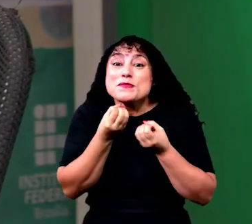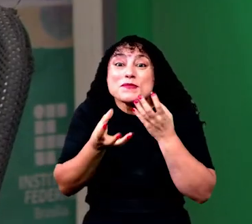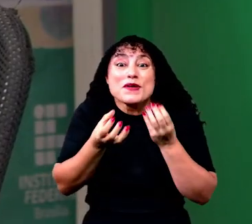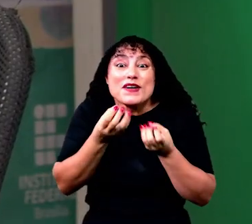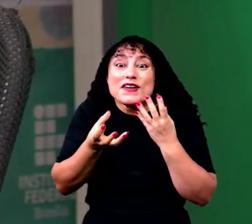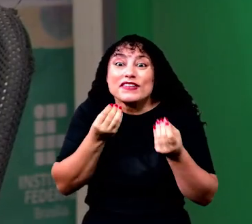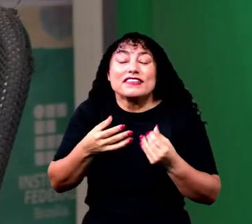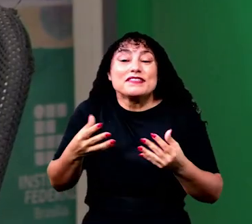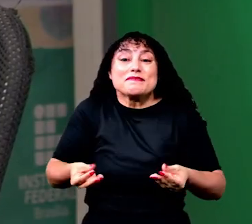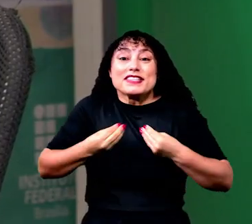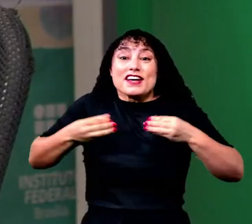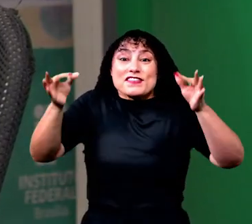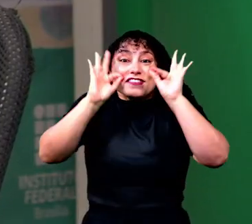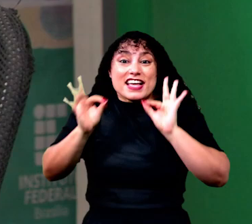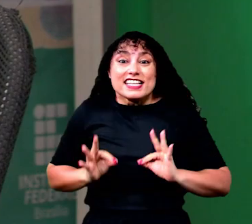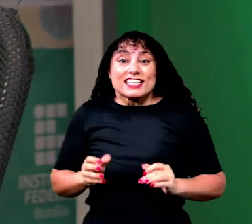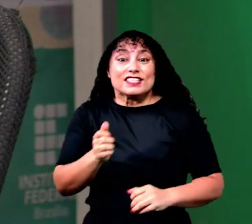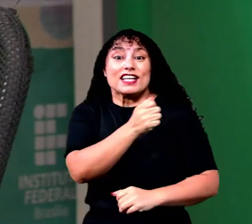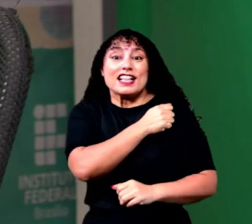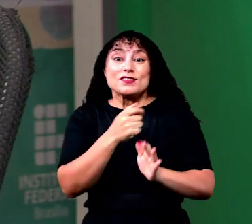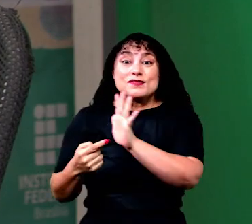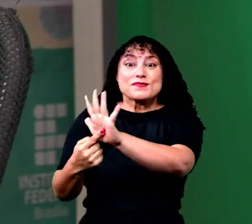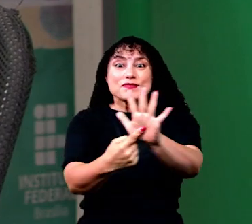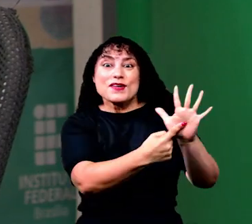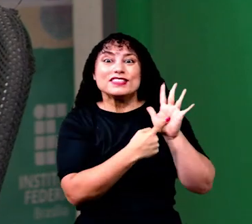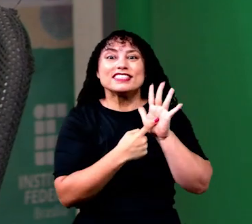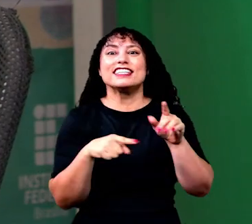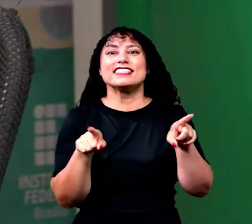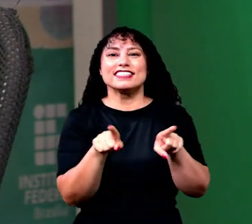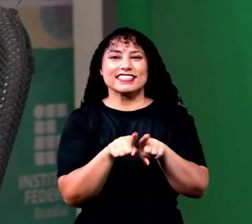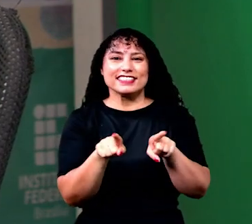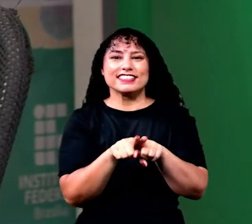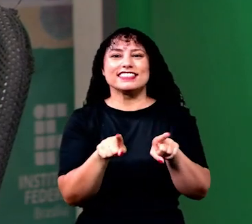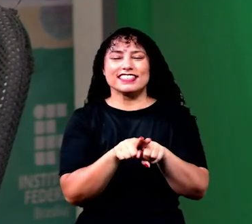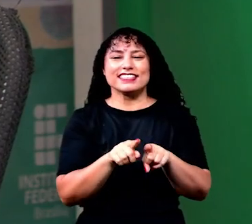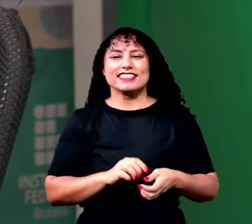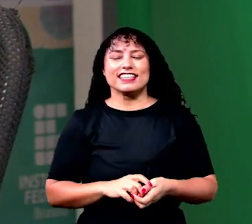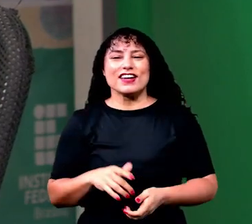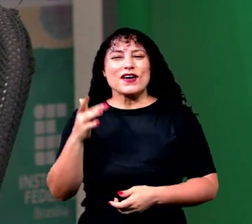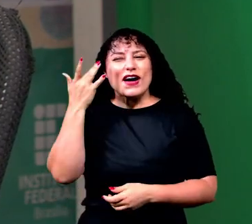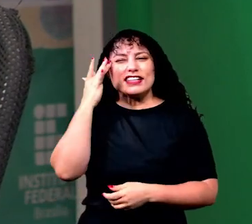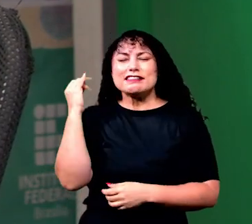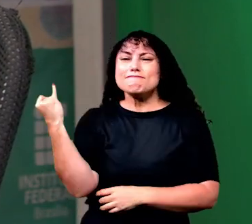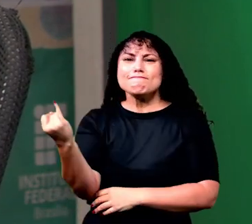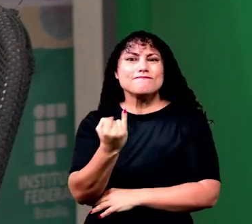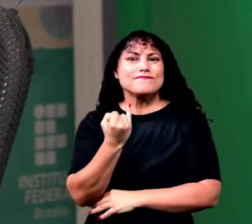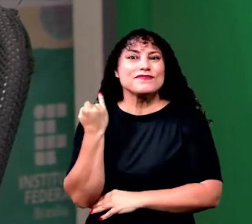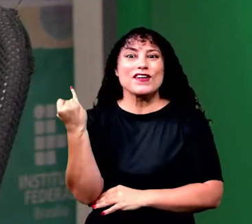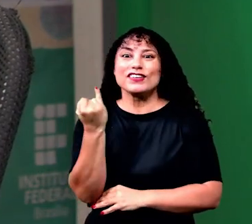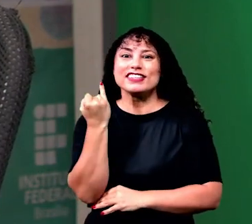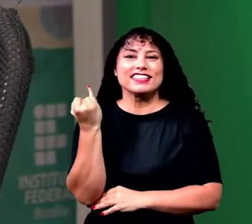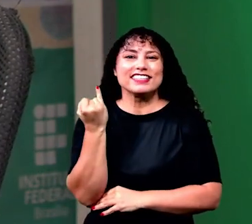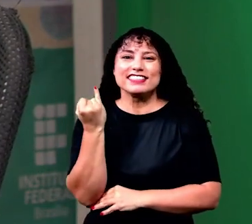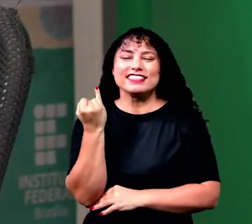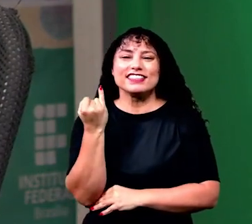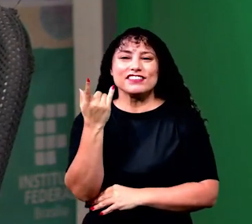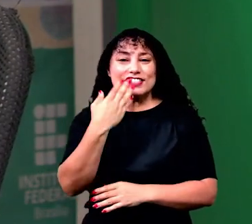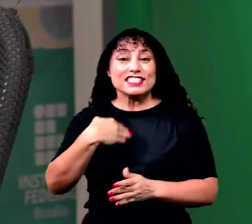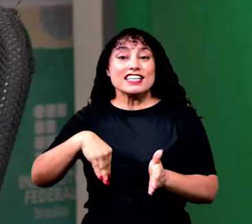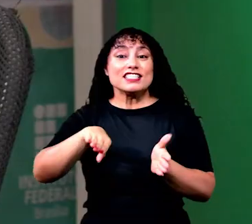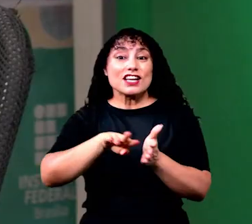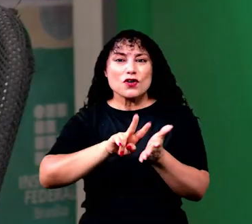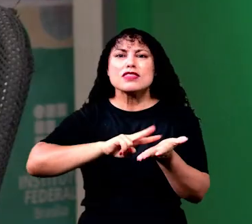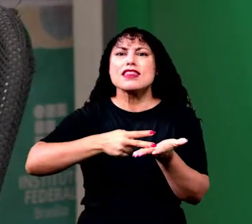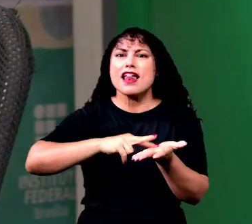tão legal", que me deu felicidade de ver os alunos mostrando isso também. Então, eu achei crucial.